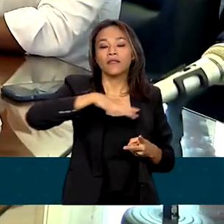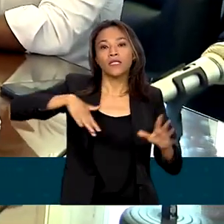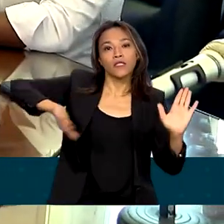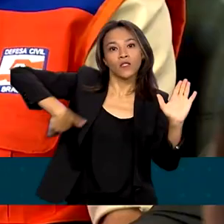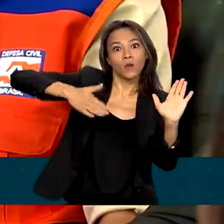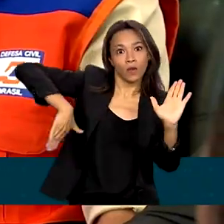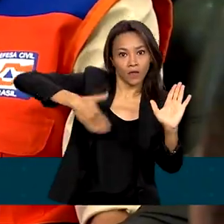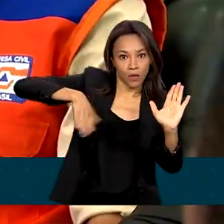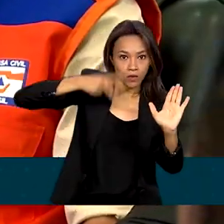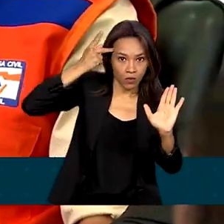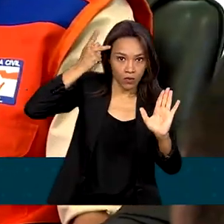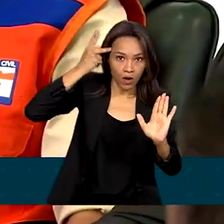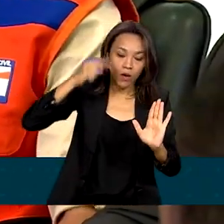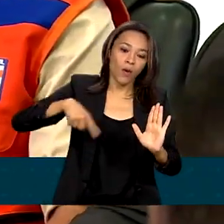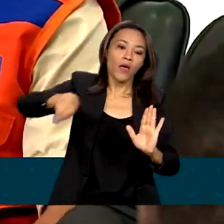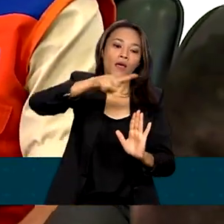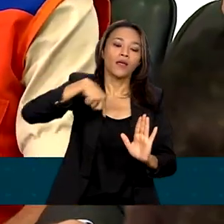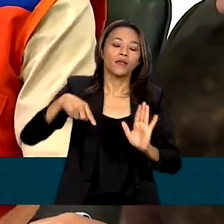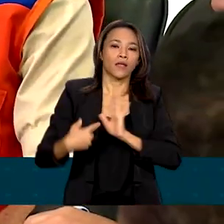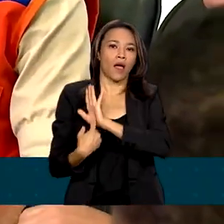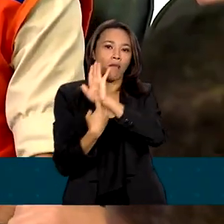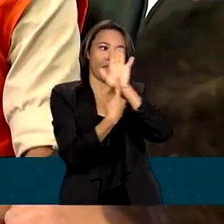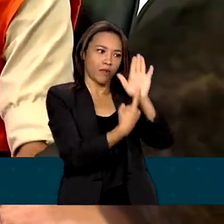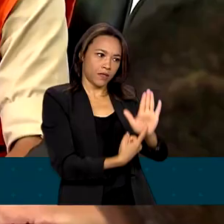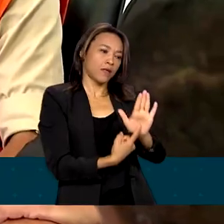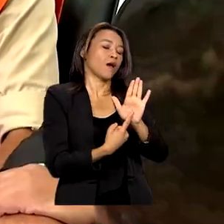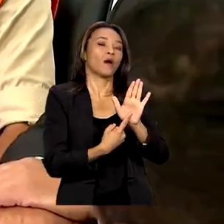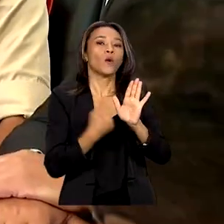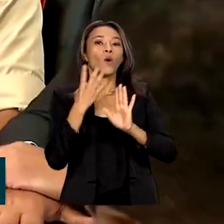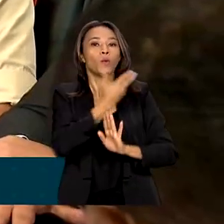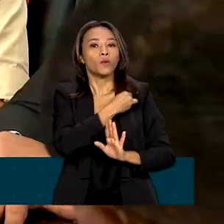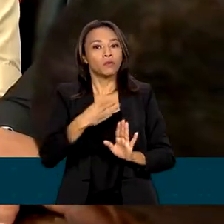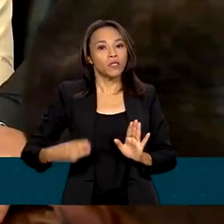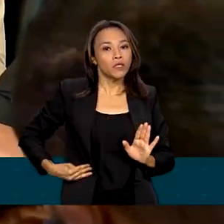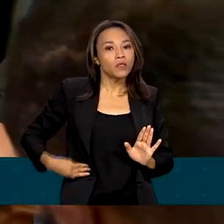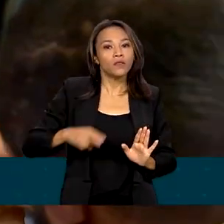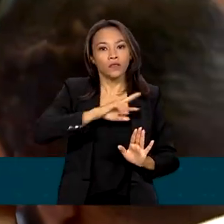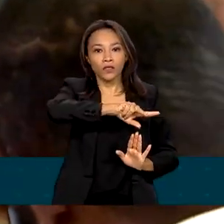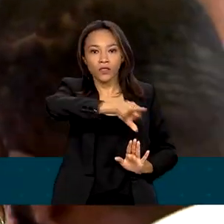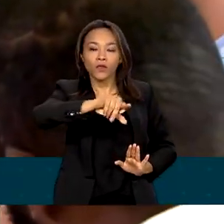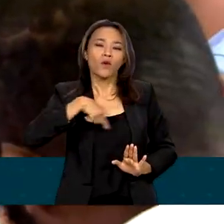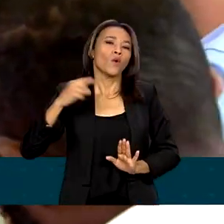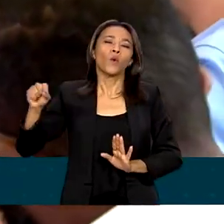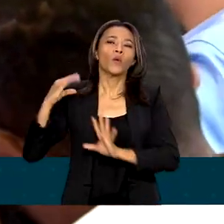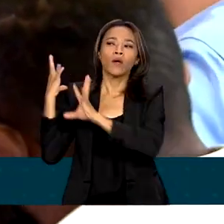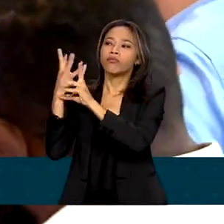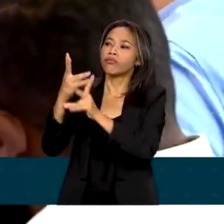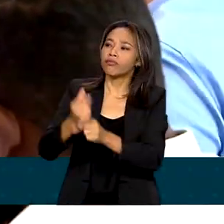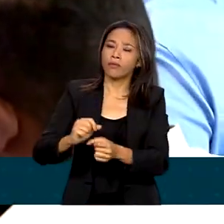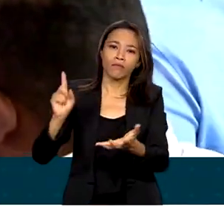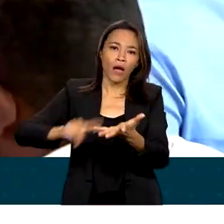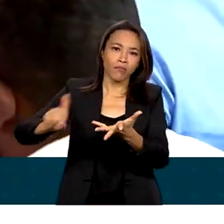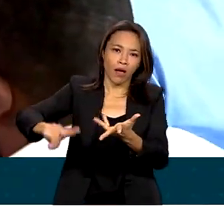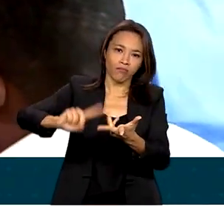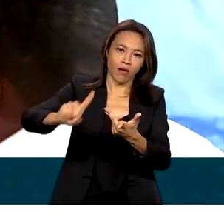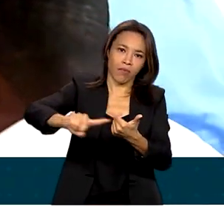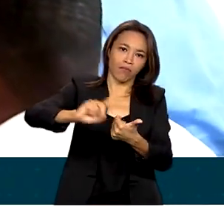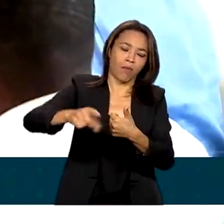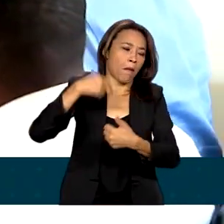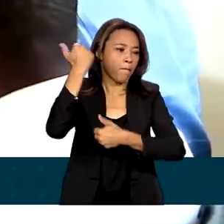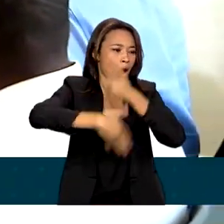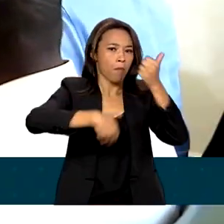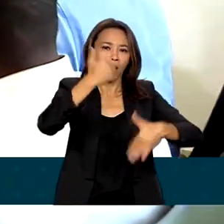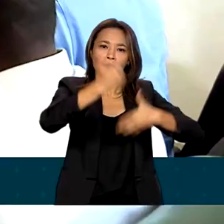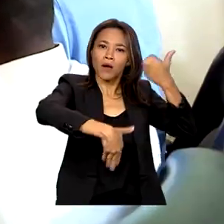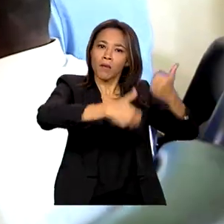de São Paulo apresentaram aos ministros um balanço dos danos causados pelas fortes chuvas e apresentaram